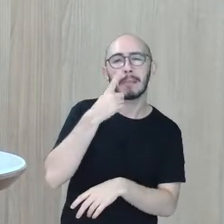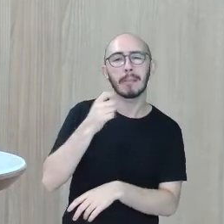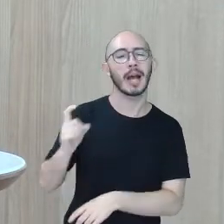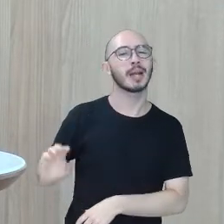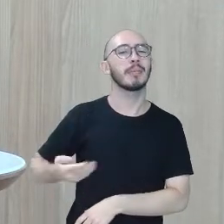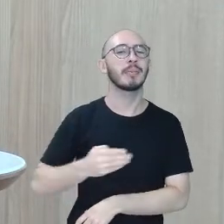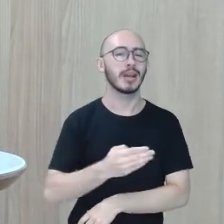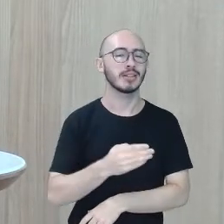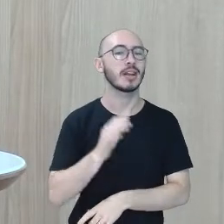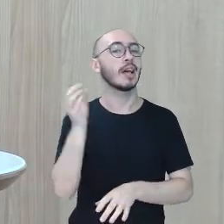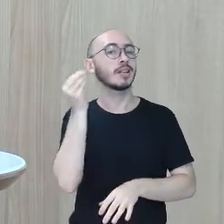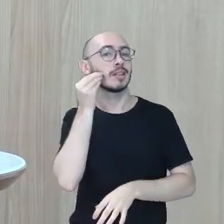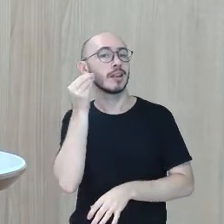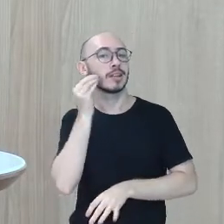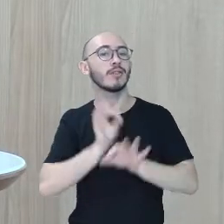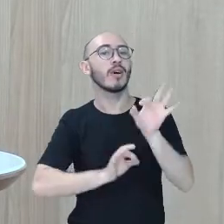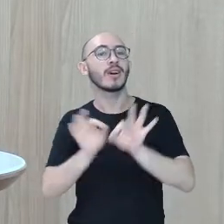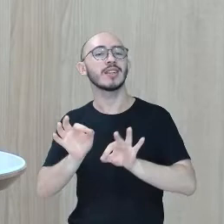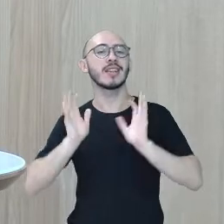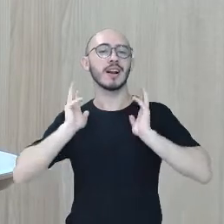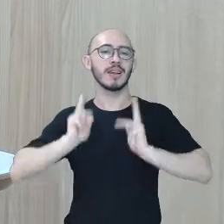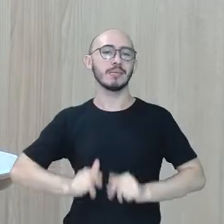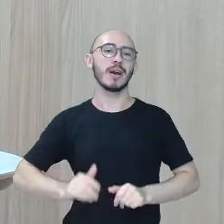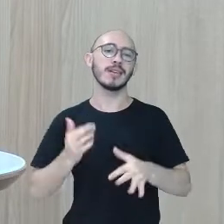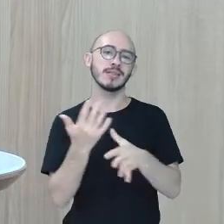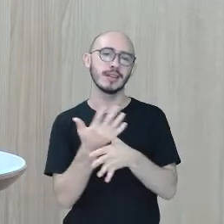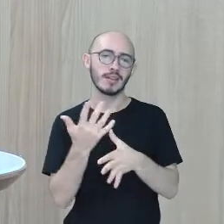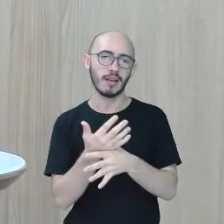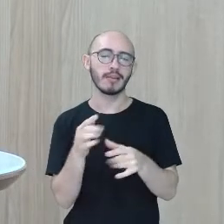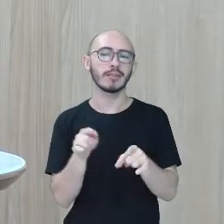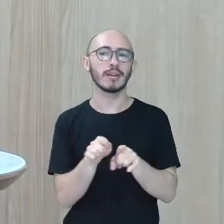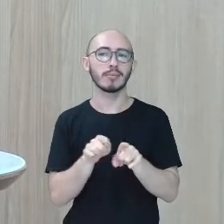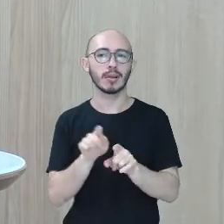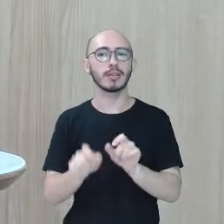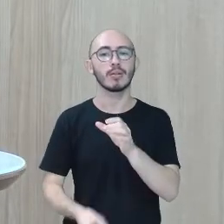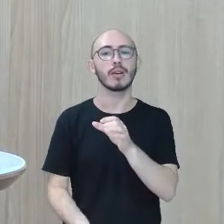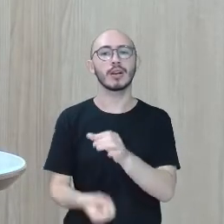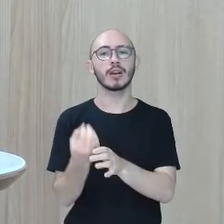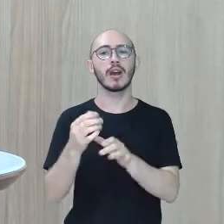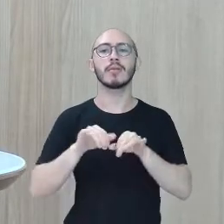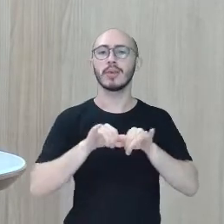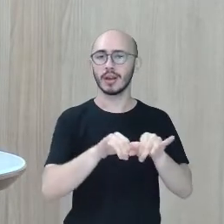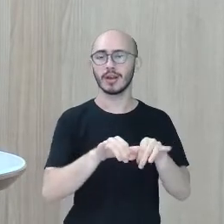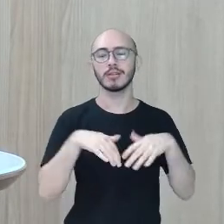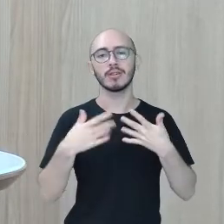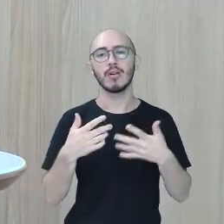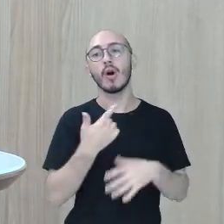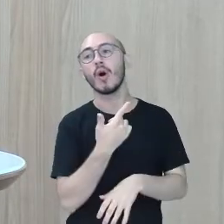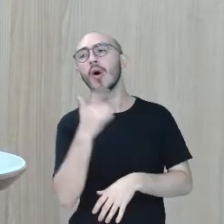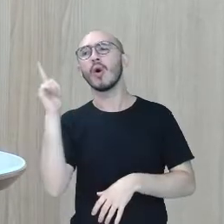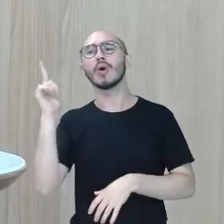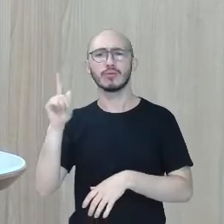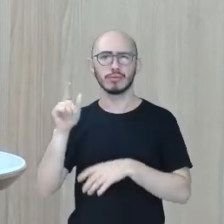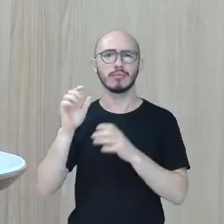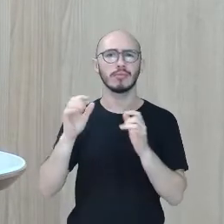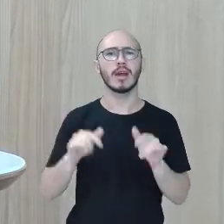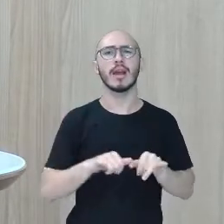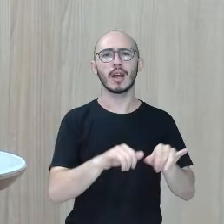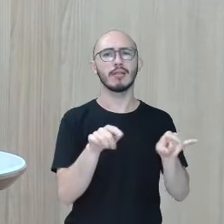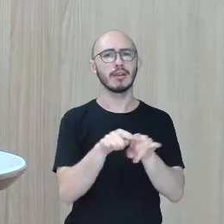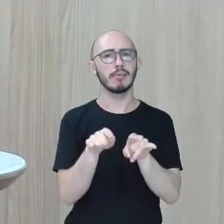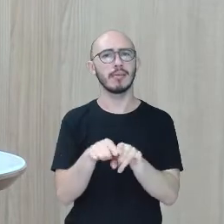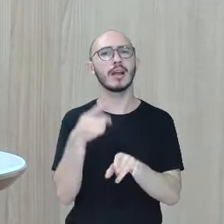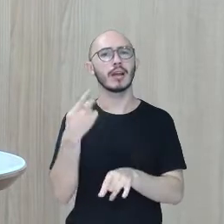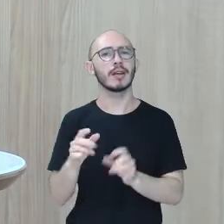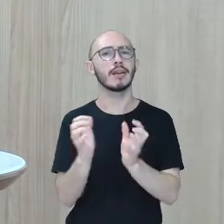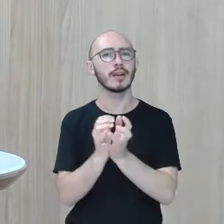tentativa de organizar, de limpar a cidade, e aí, né, surge o mercado. Outros mercados na cidade também vêm muito dessa lógica, né? A